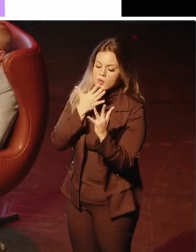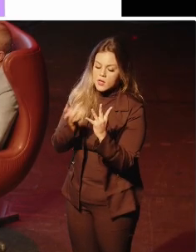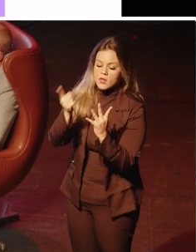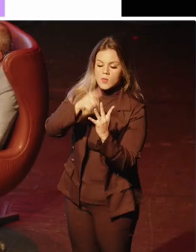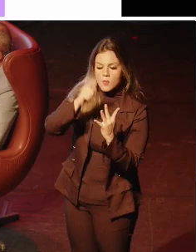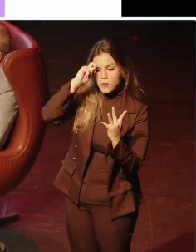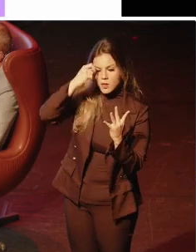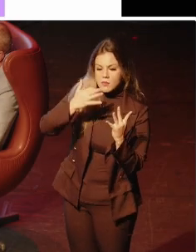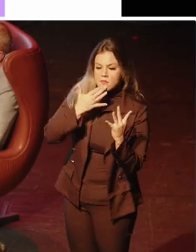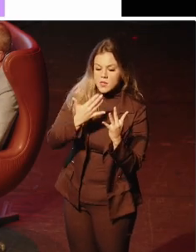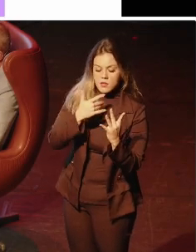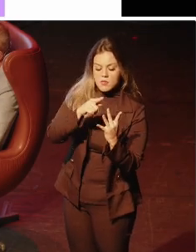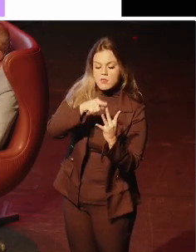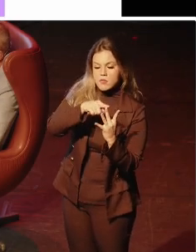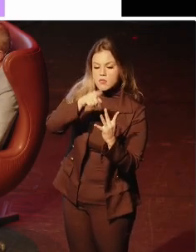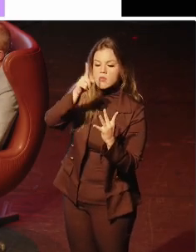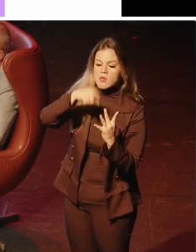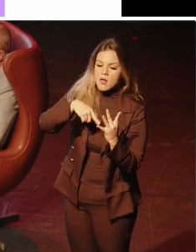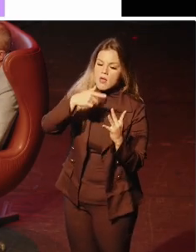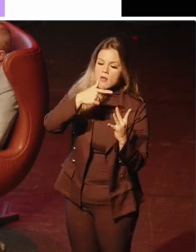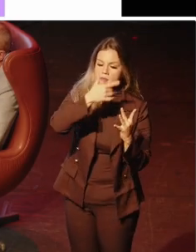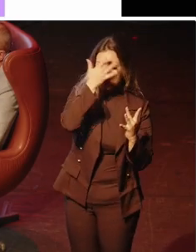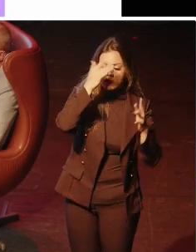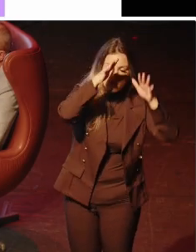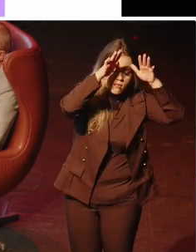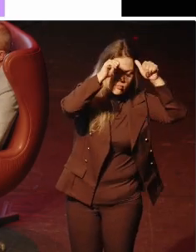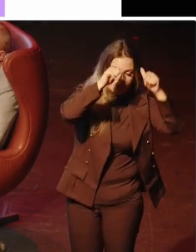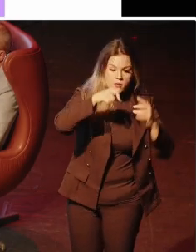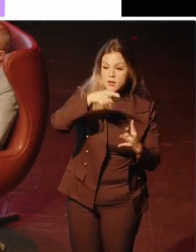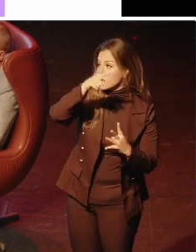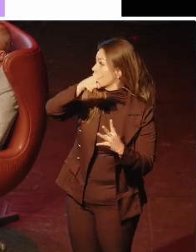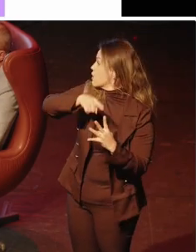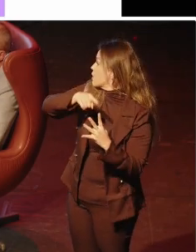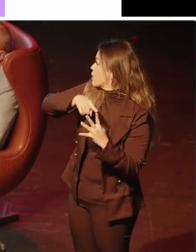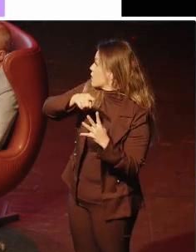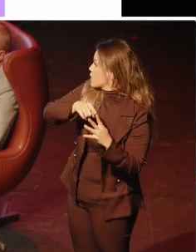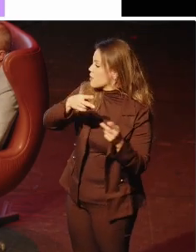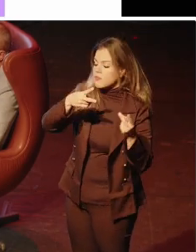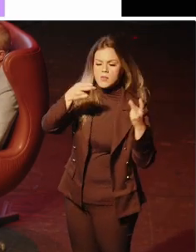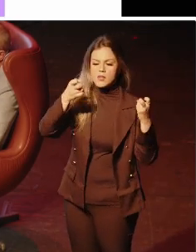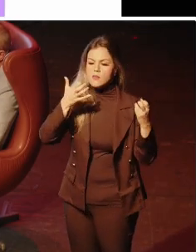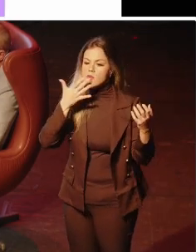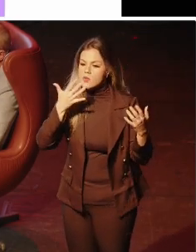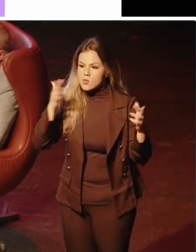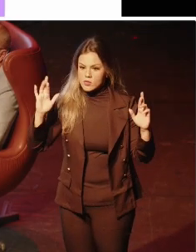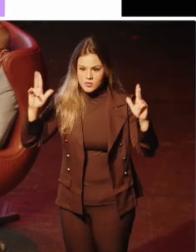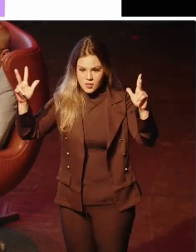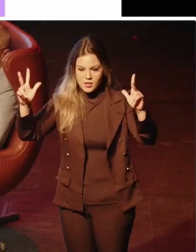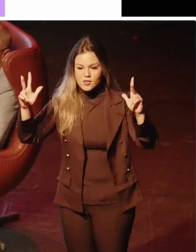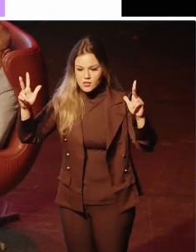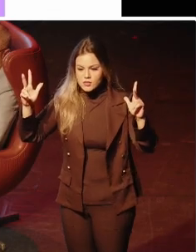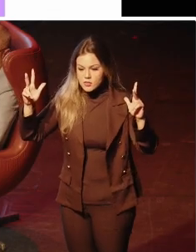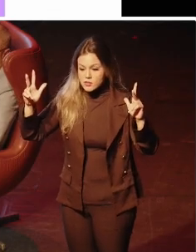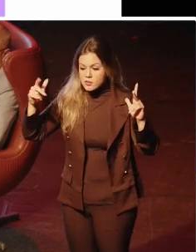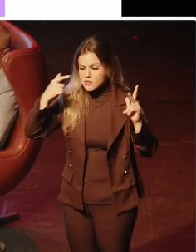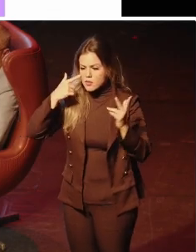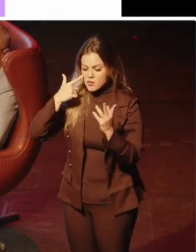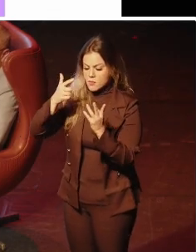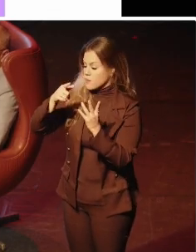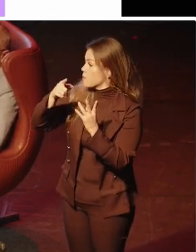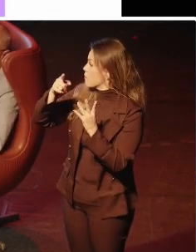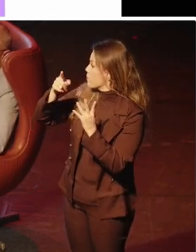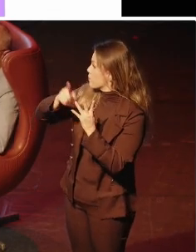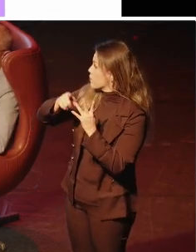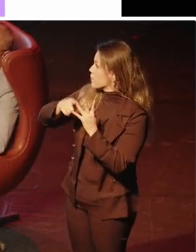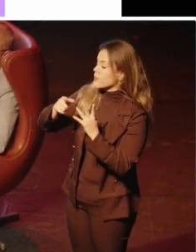ressonância. Aqui é o exame que está mostrando que está se ligando ao amiloide. Então, ali, vocês estão vendo,